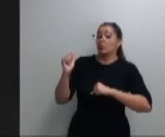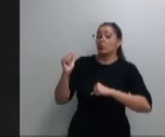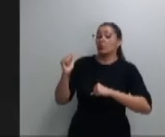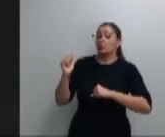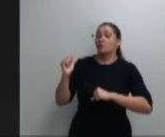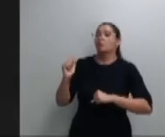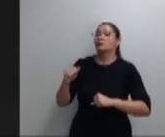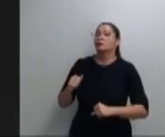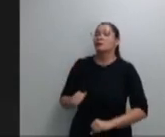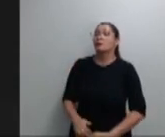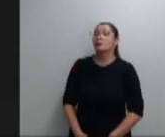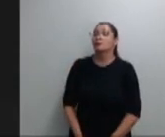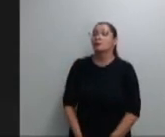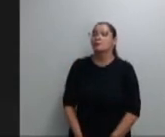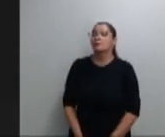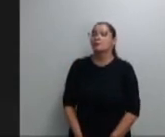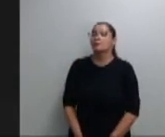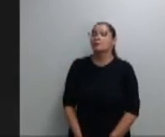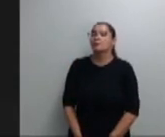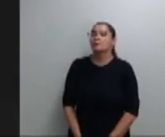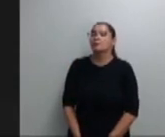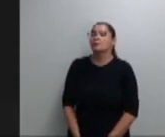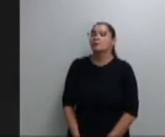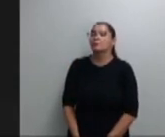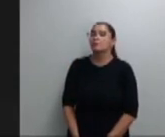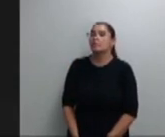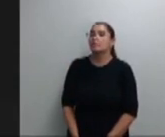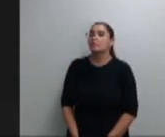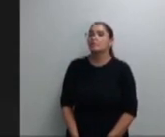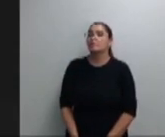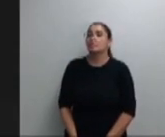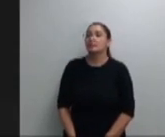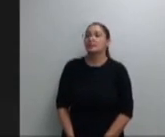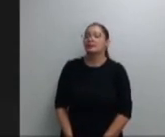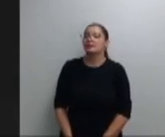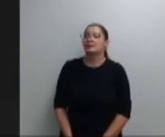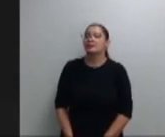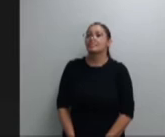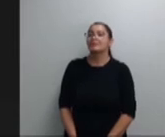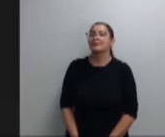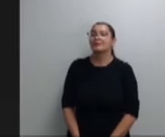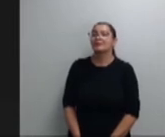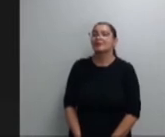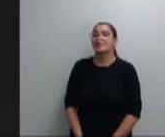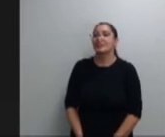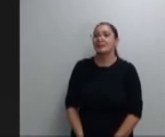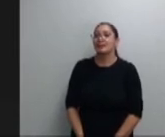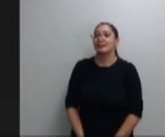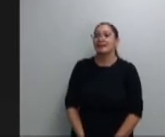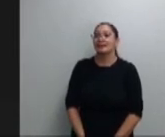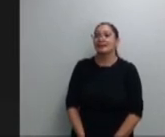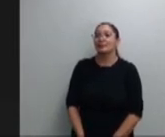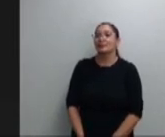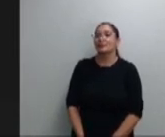Bárbara peço que permita o ingresso do advogado que